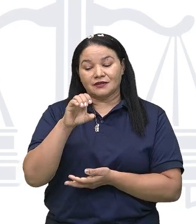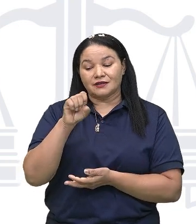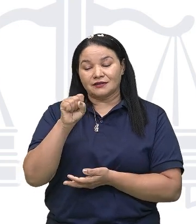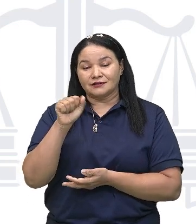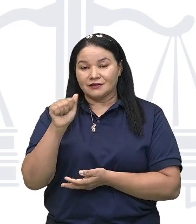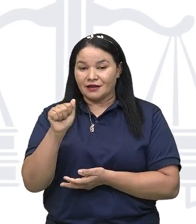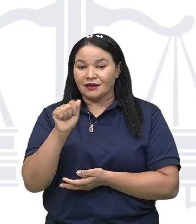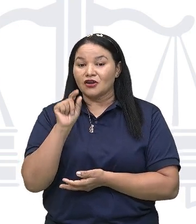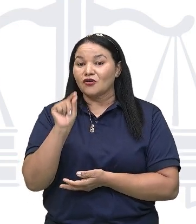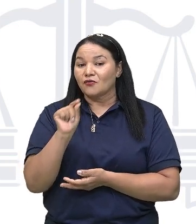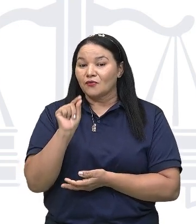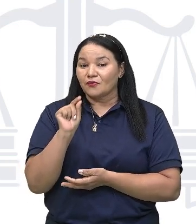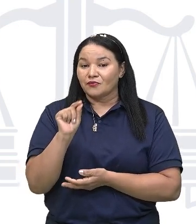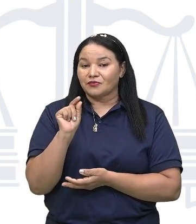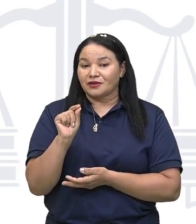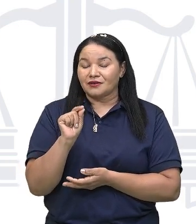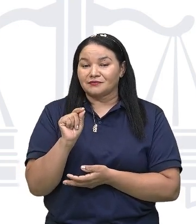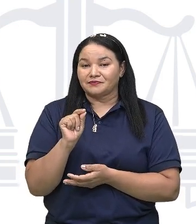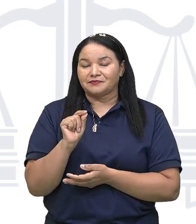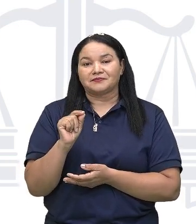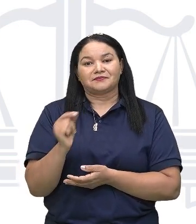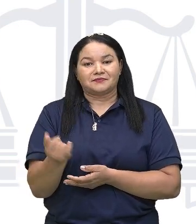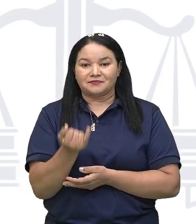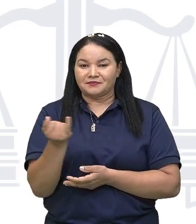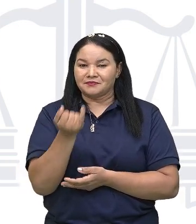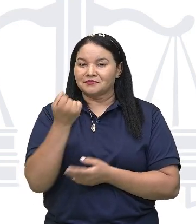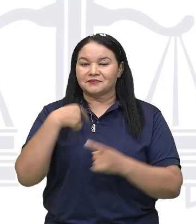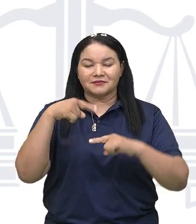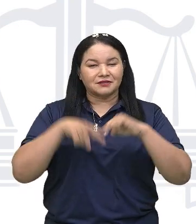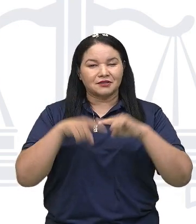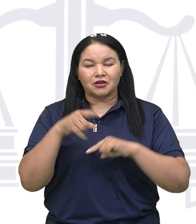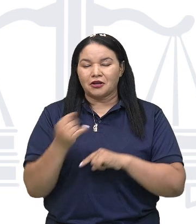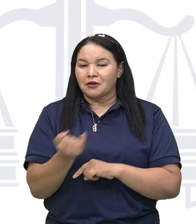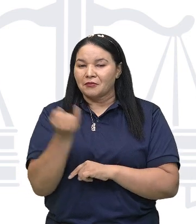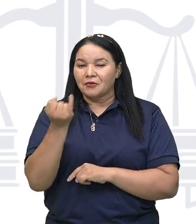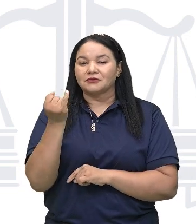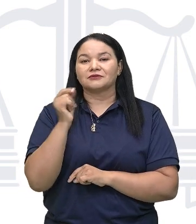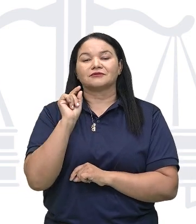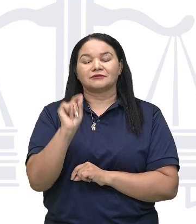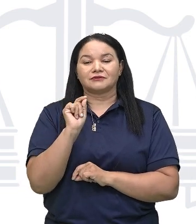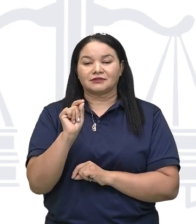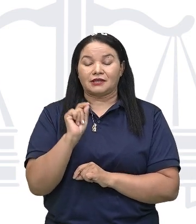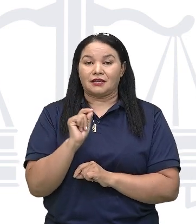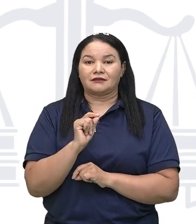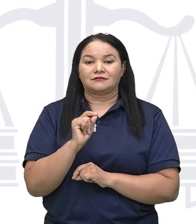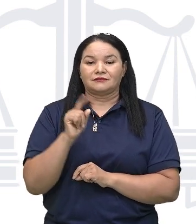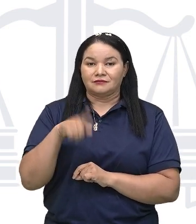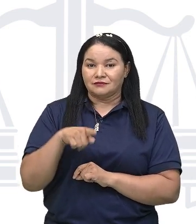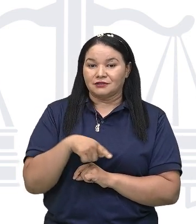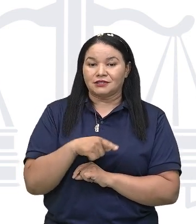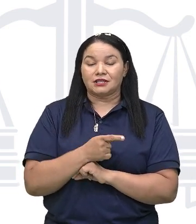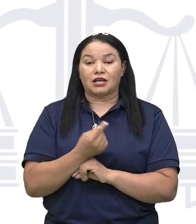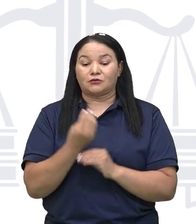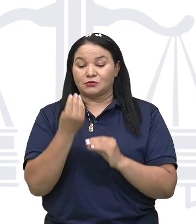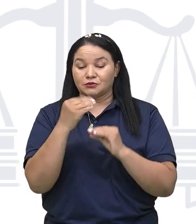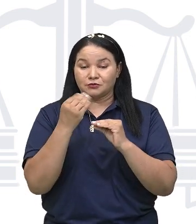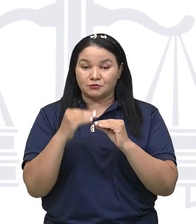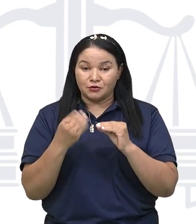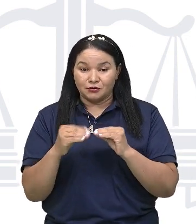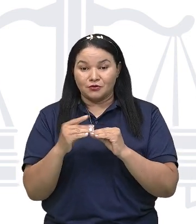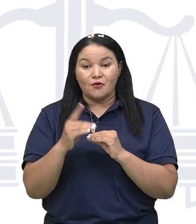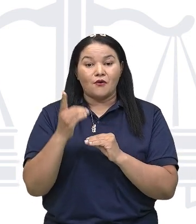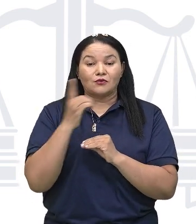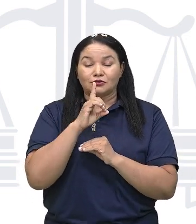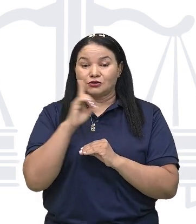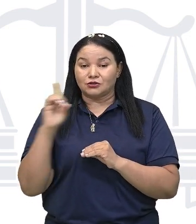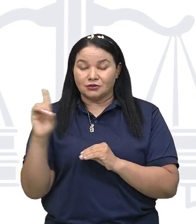é um instrumento assim de suma importância para o nosso preenchimento do diário, né? Que nós já falamos um pouquinho sobre ele,